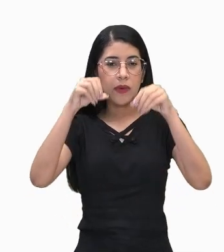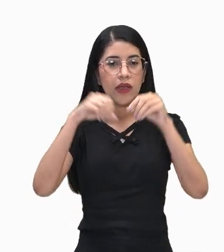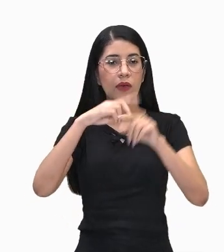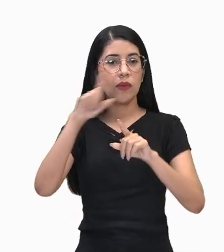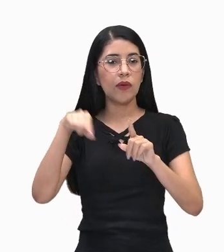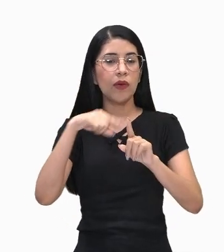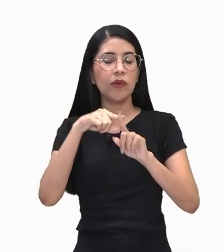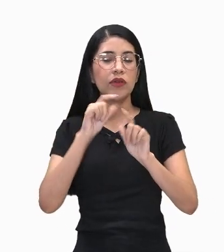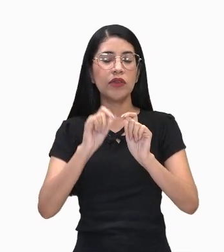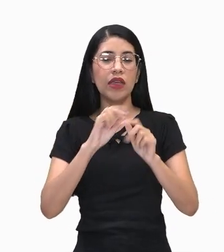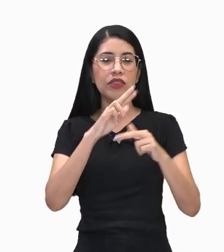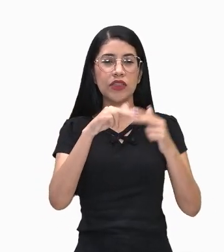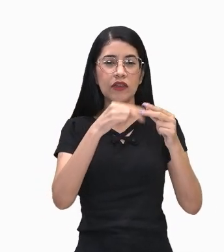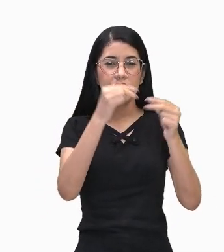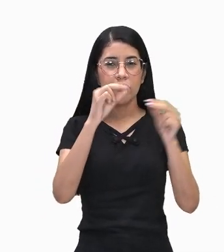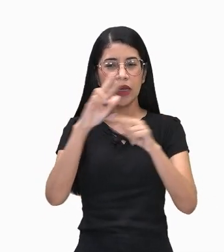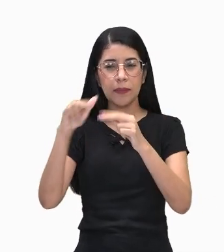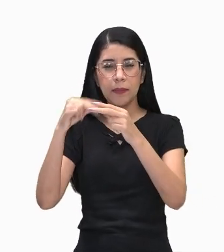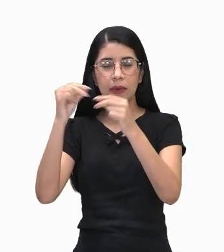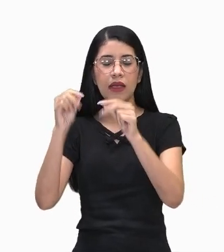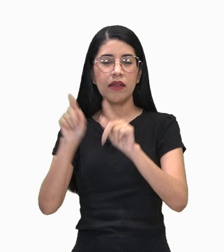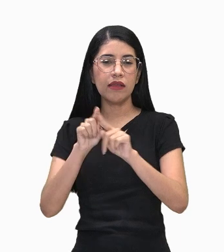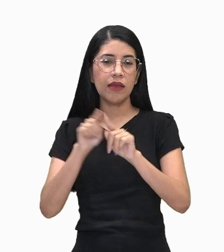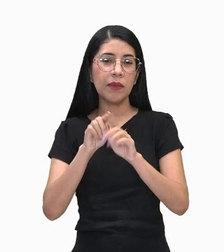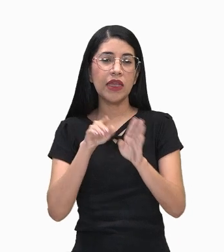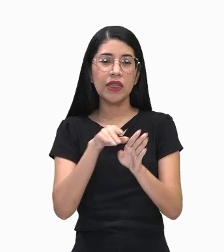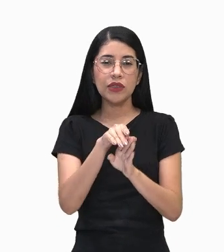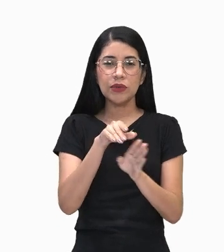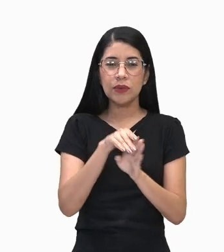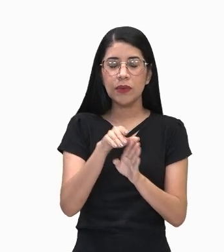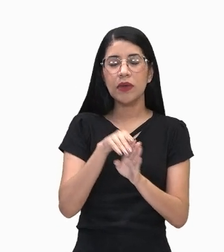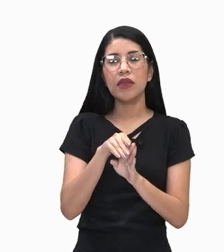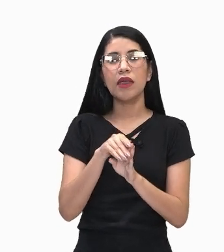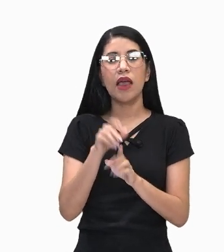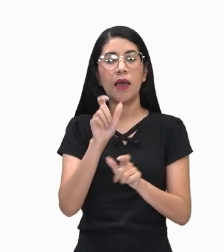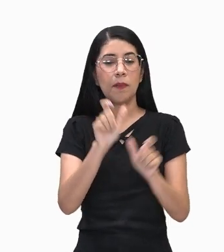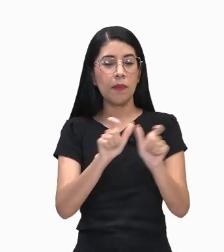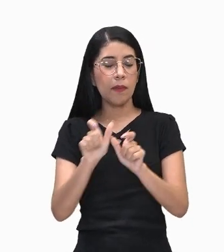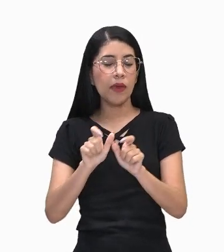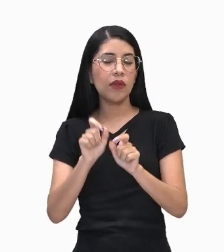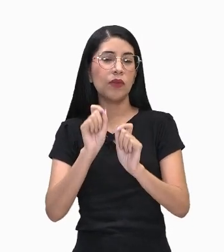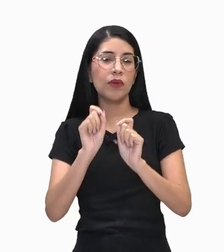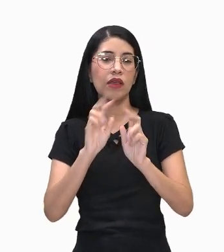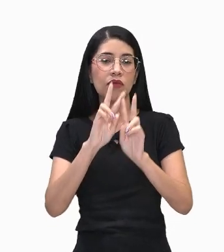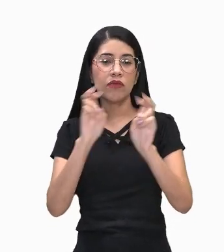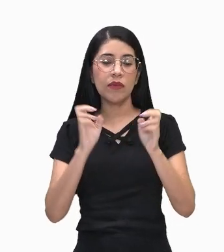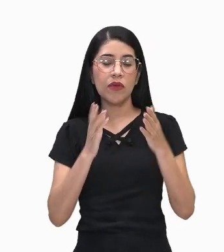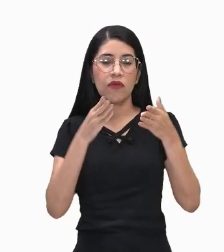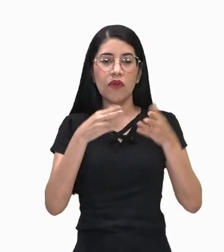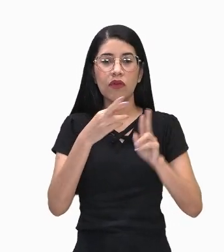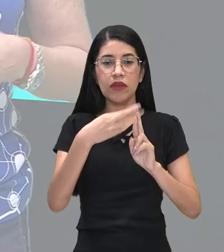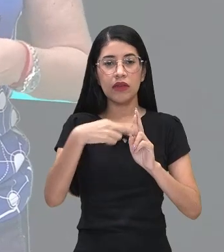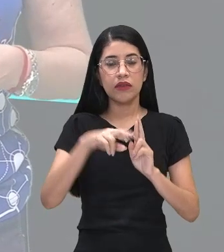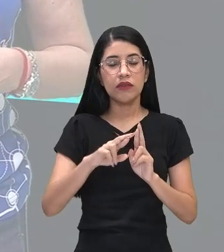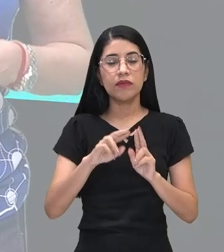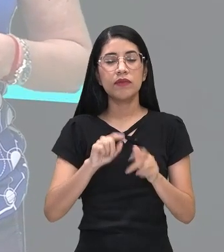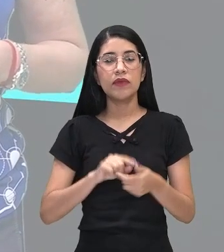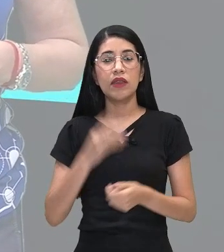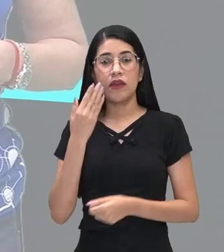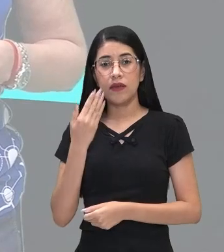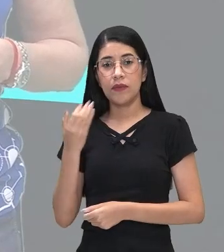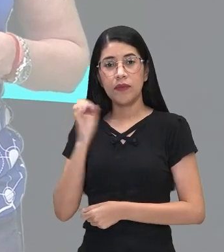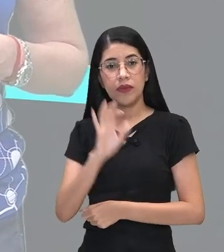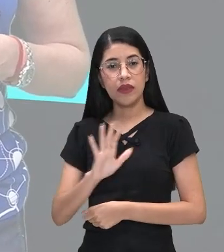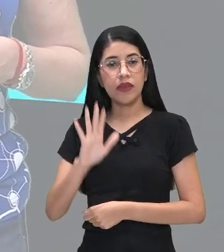adornar, bem como instruir as pessoas sobre os temas religiosos. E vamos mostrar mais uma vez